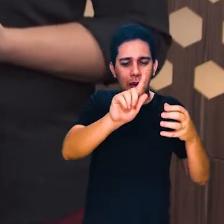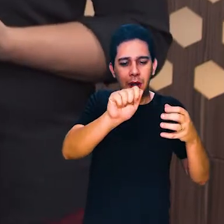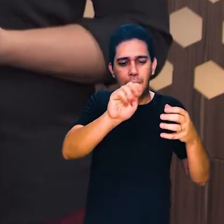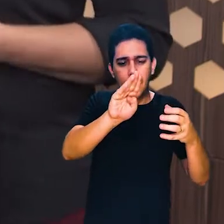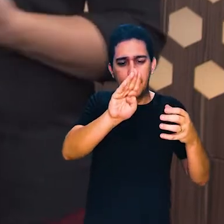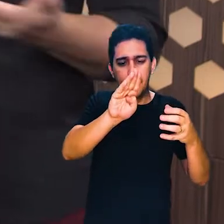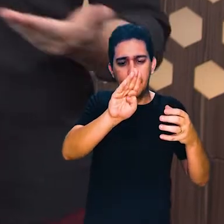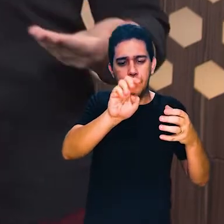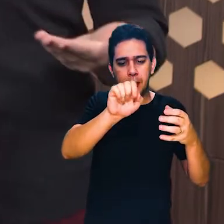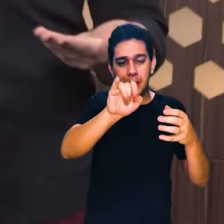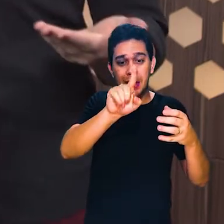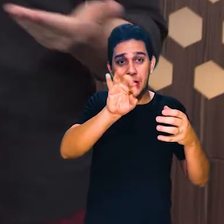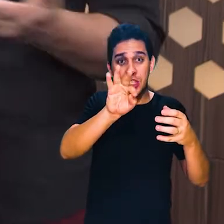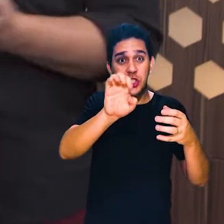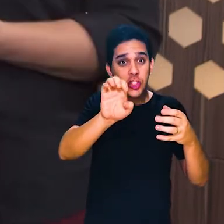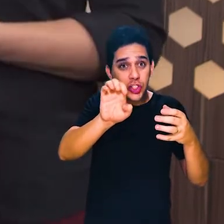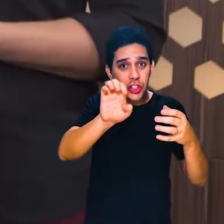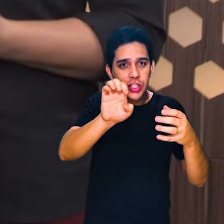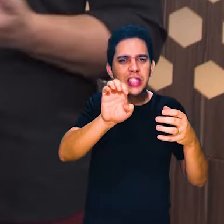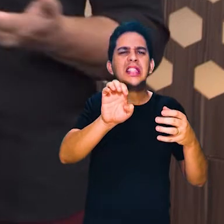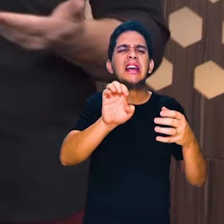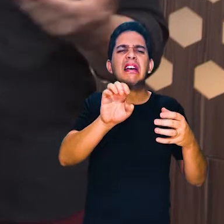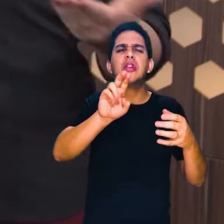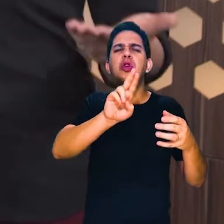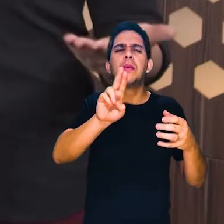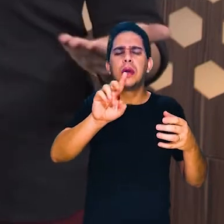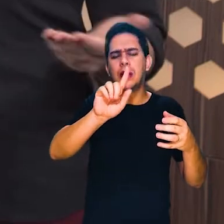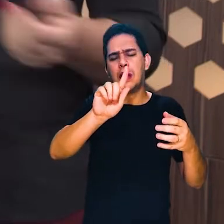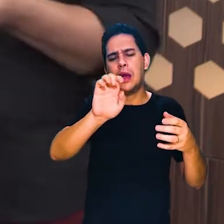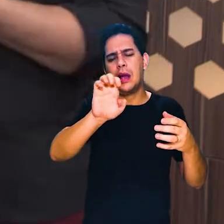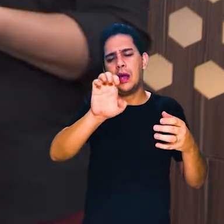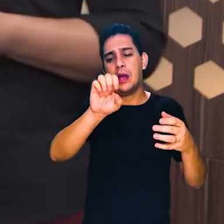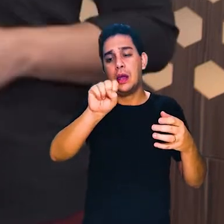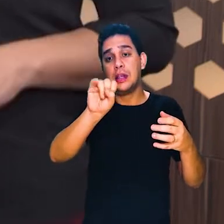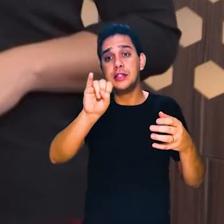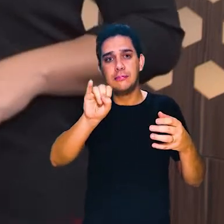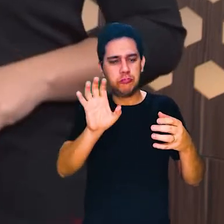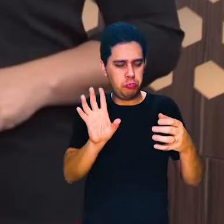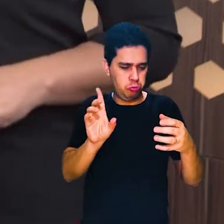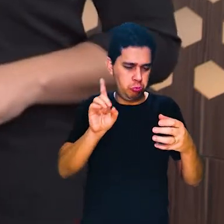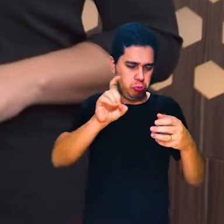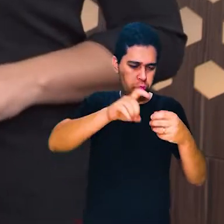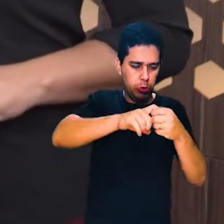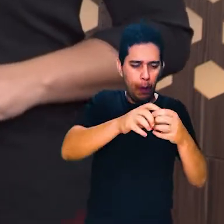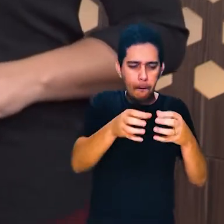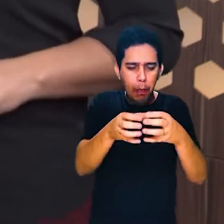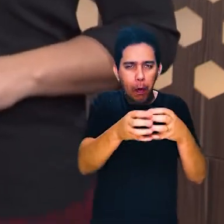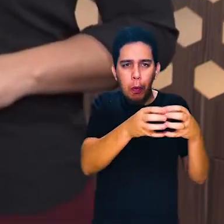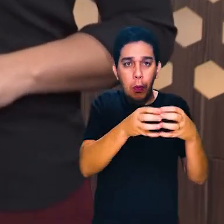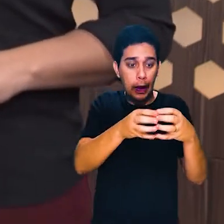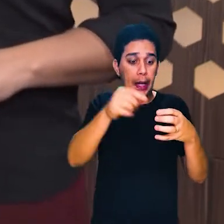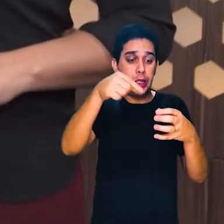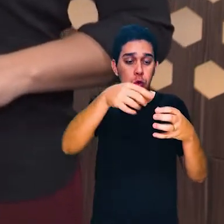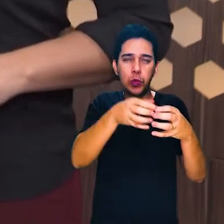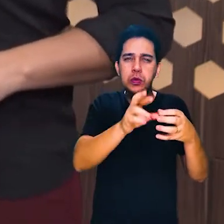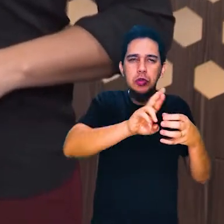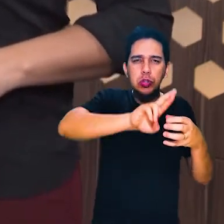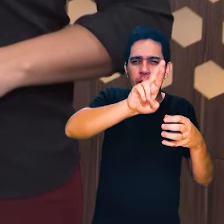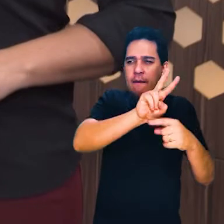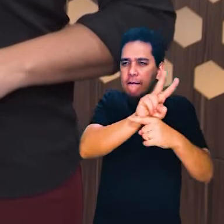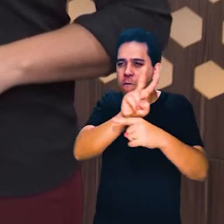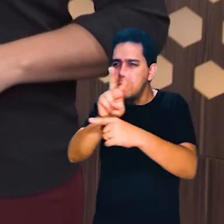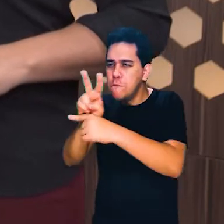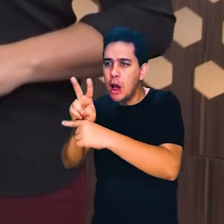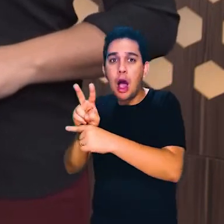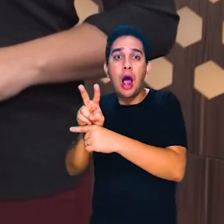Regional Eleitoral para atuar na prevenção e na repressão de condutas criminosas que representem risco à normalidade das eleições. O